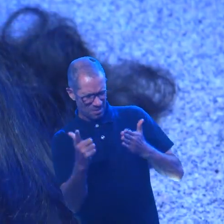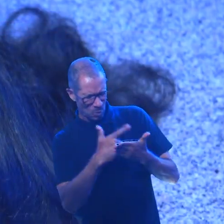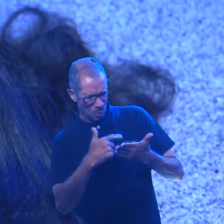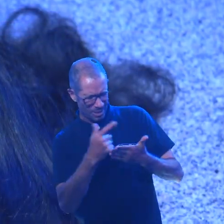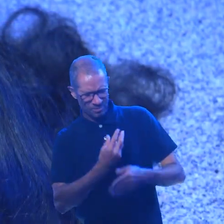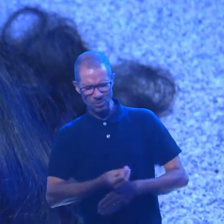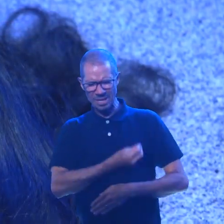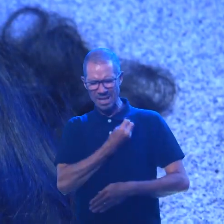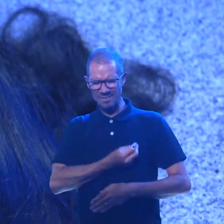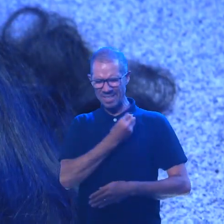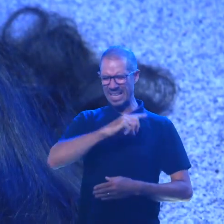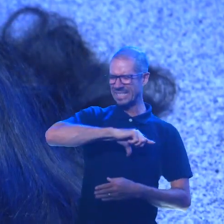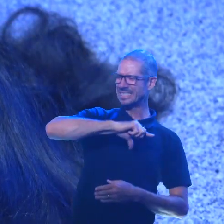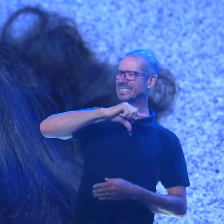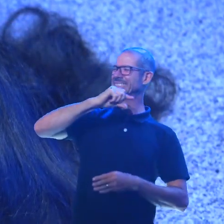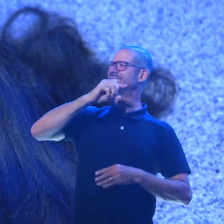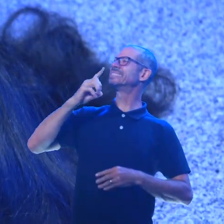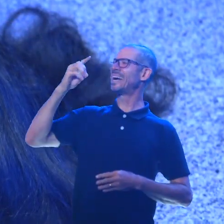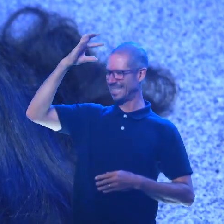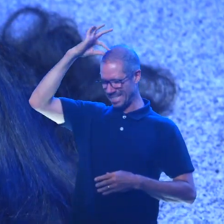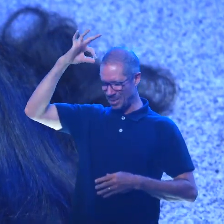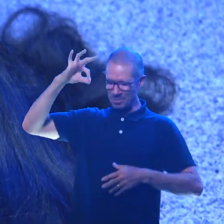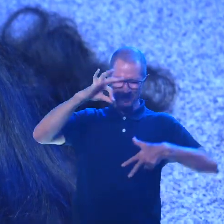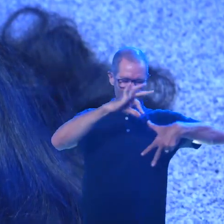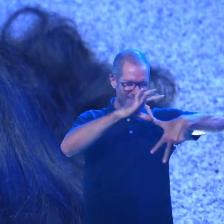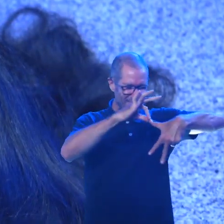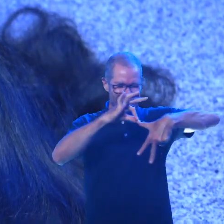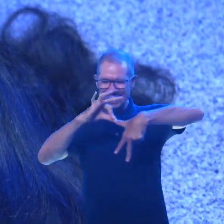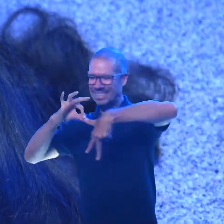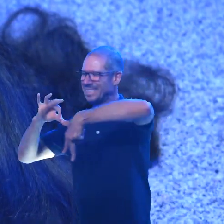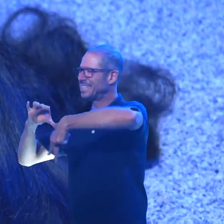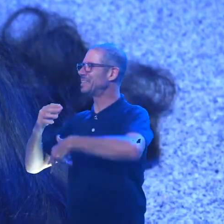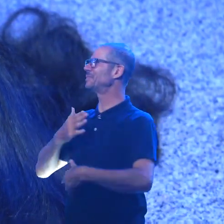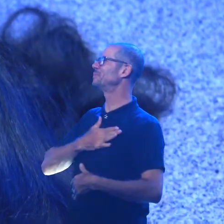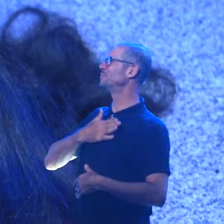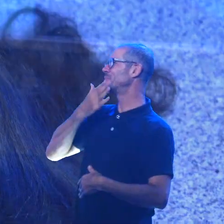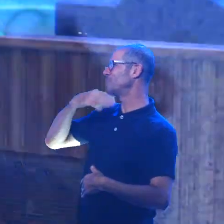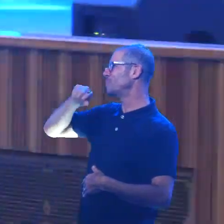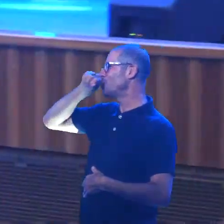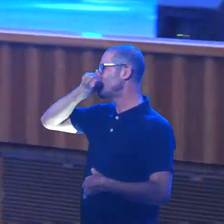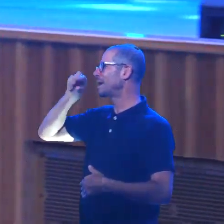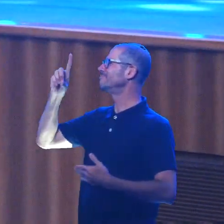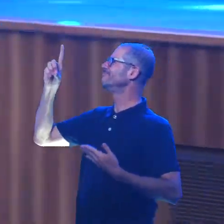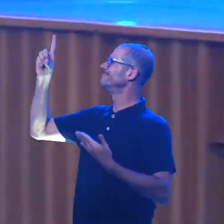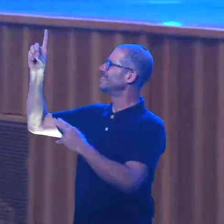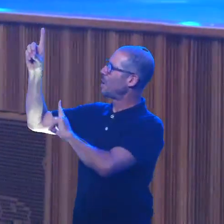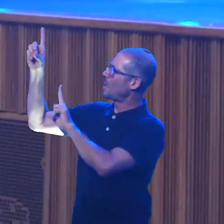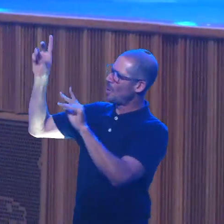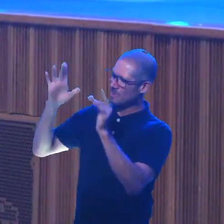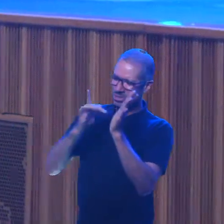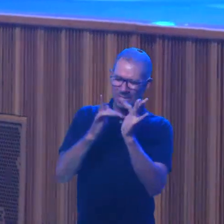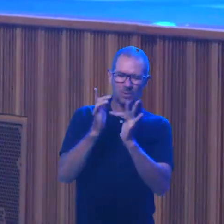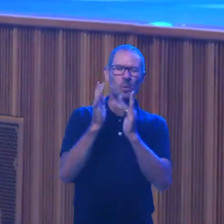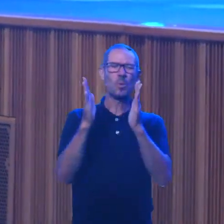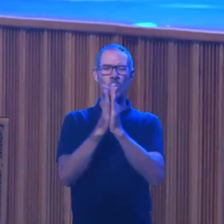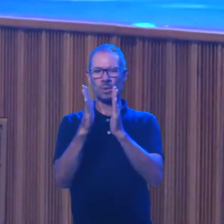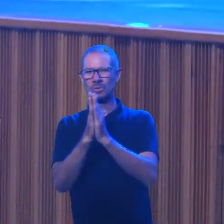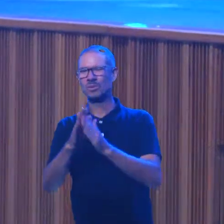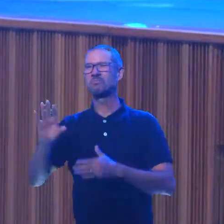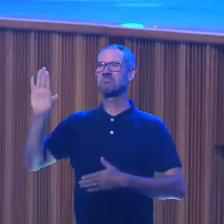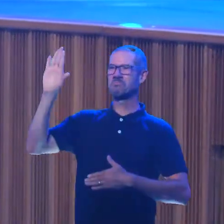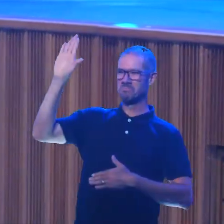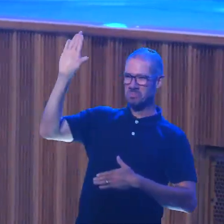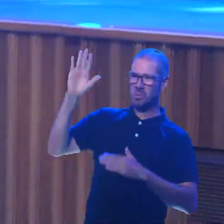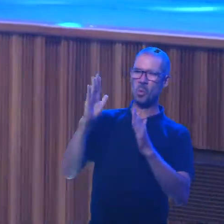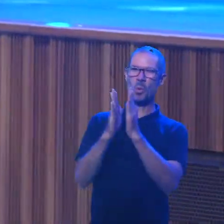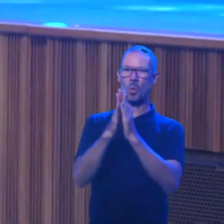que eu possa sair daqui hoje acompanhado, sabendo quem é o meu Pai, em nome de Jesus. Se você fez essa oração, levanta a mão do você está, eu quero orar por você, a